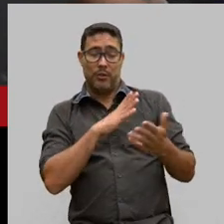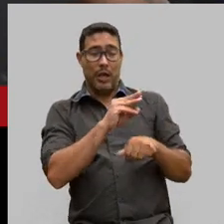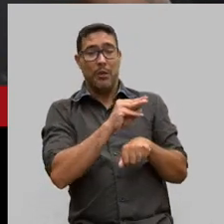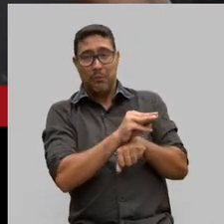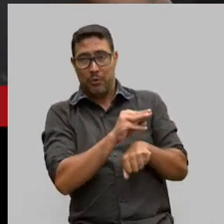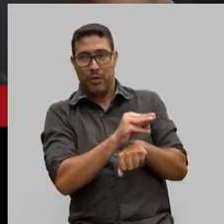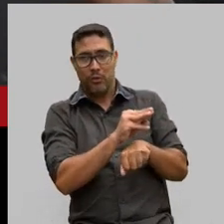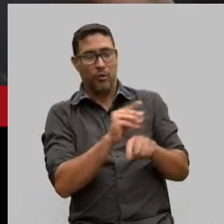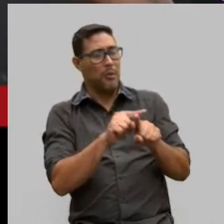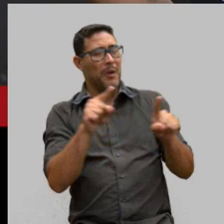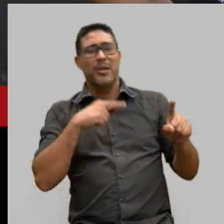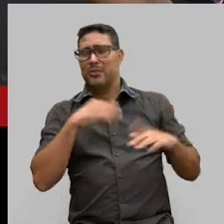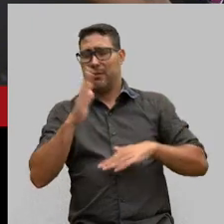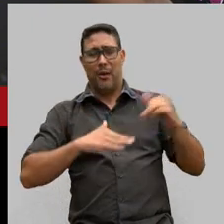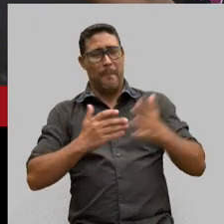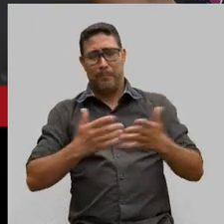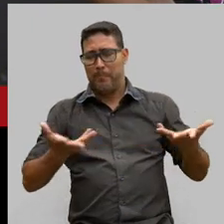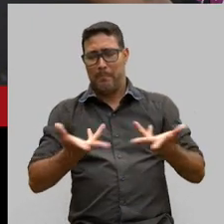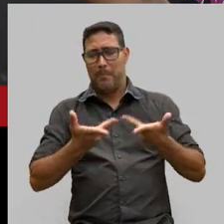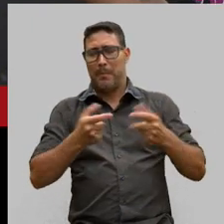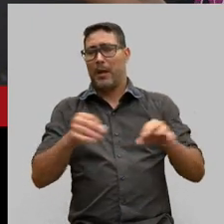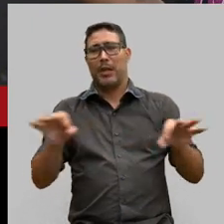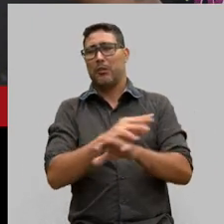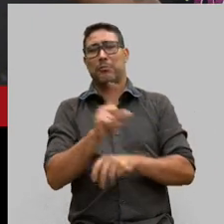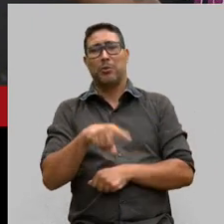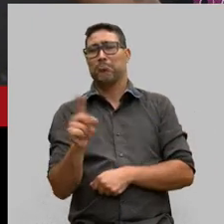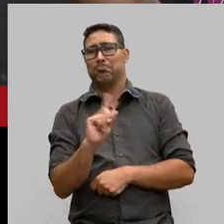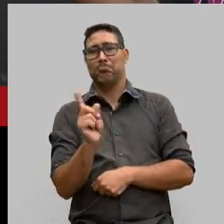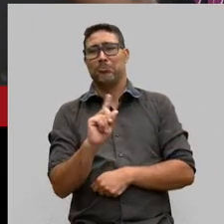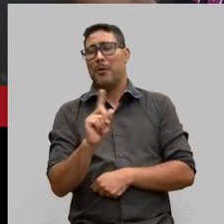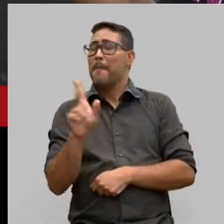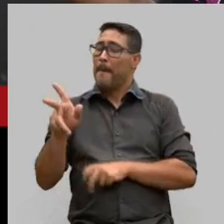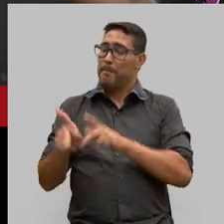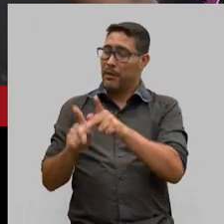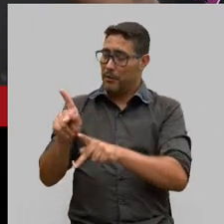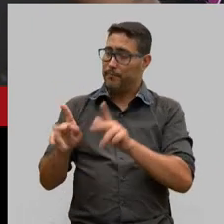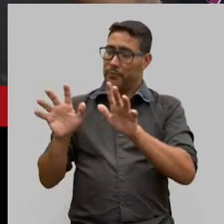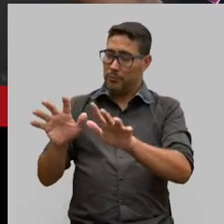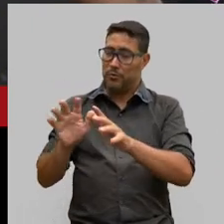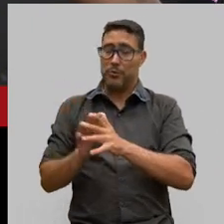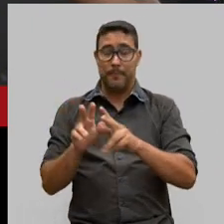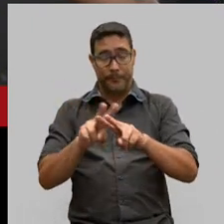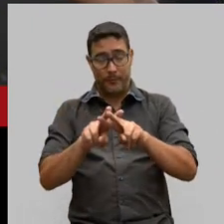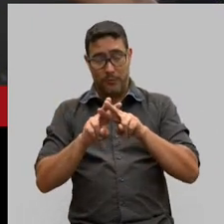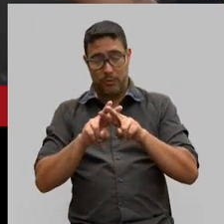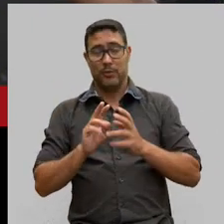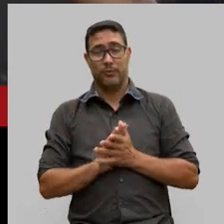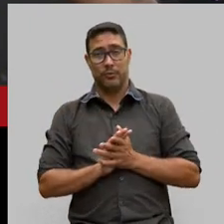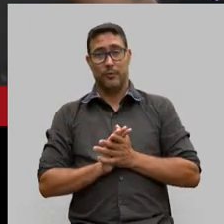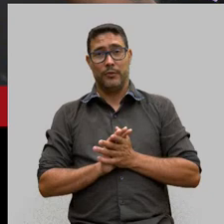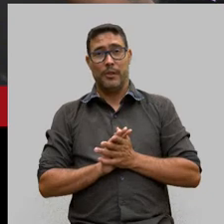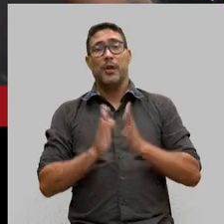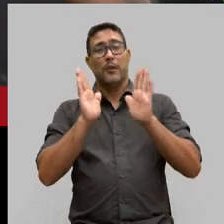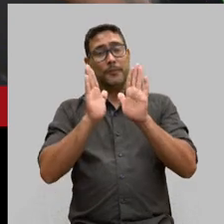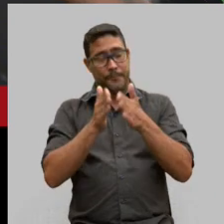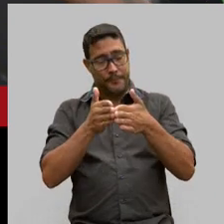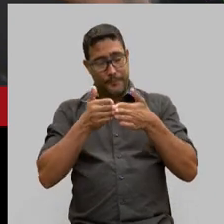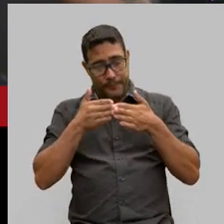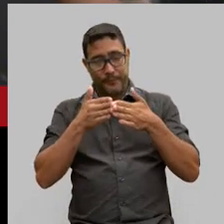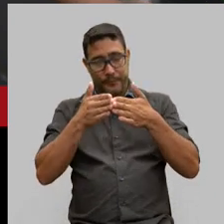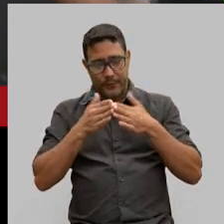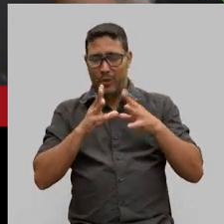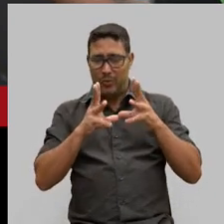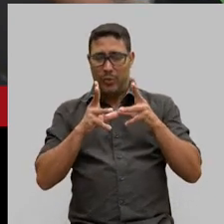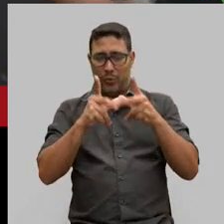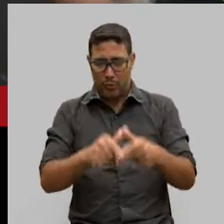não são preparados e capacitados para esse público então deixo aqui mais uma vez mais um pedido para que todos os